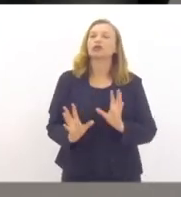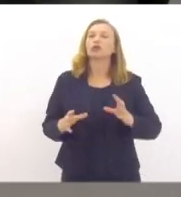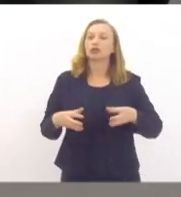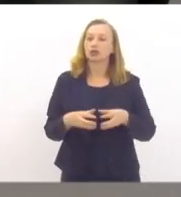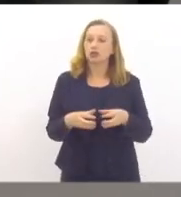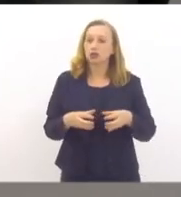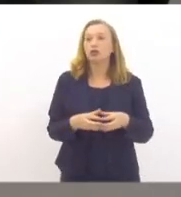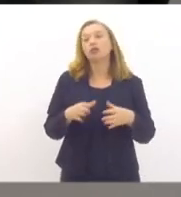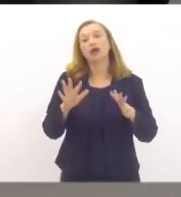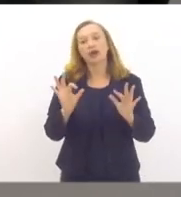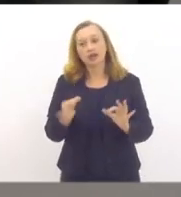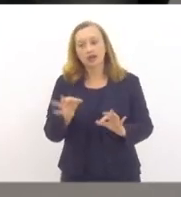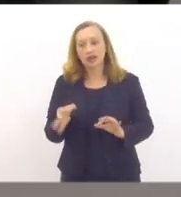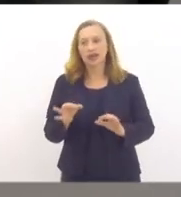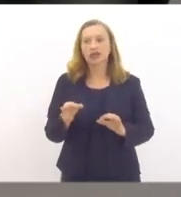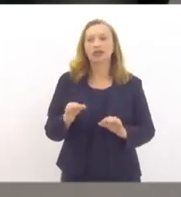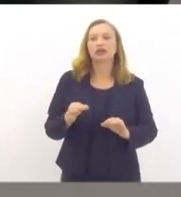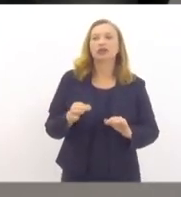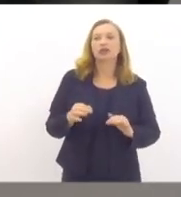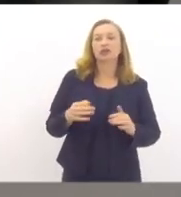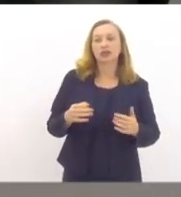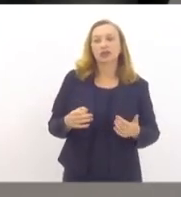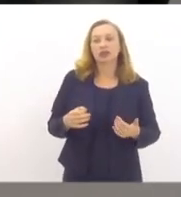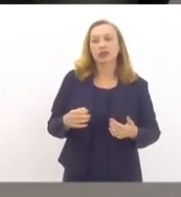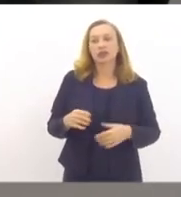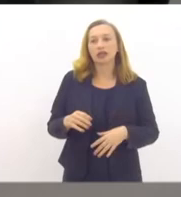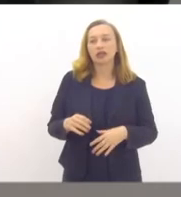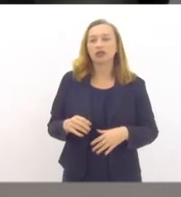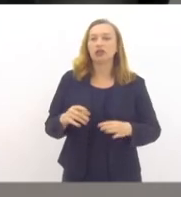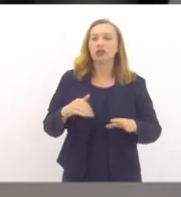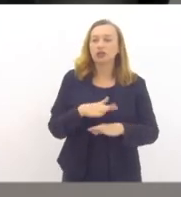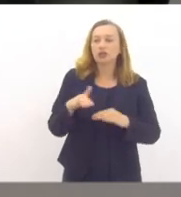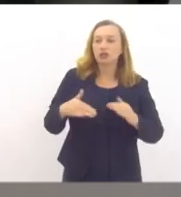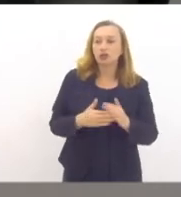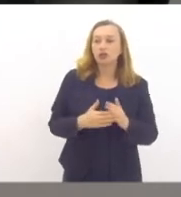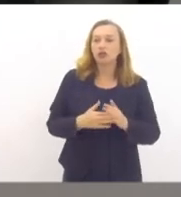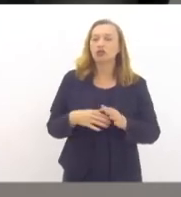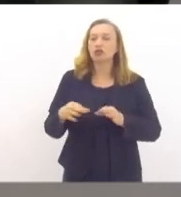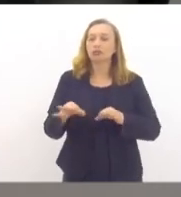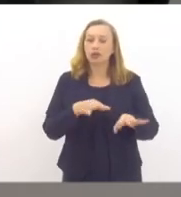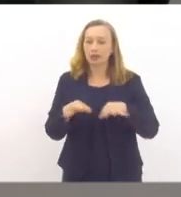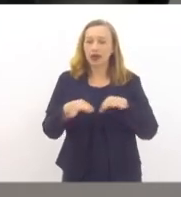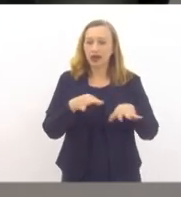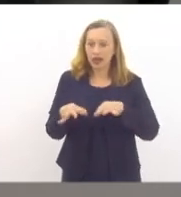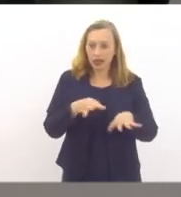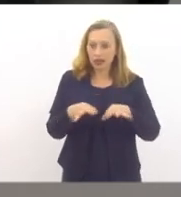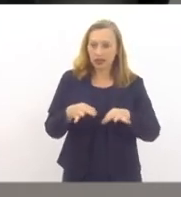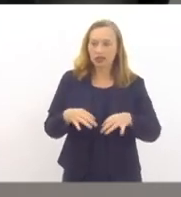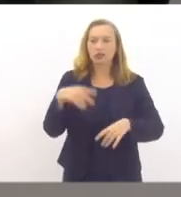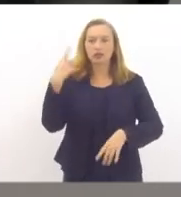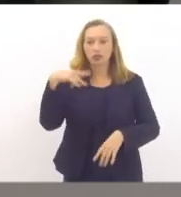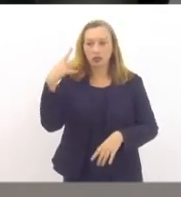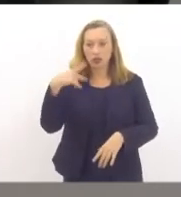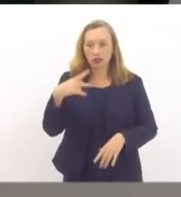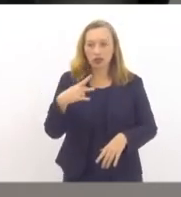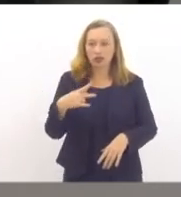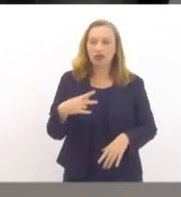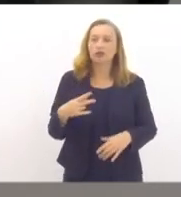É claro que essa mãe também tem que ter condições, e a Eliene tem todas as condições intelectuais, políticas, e